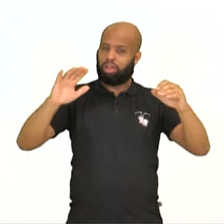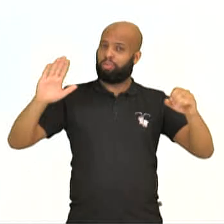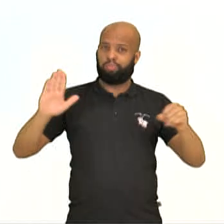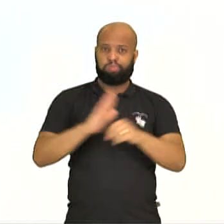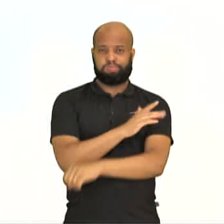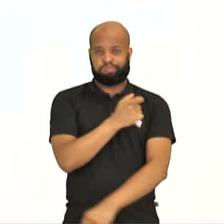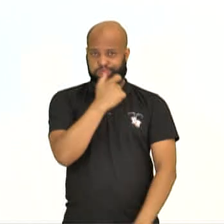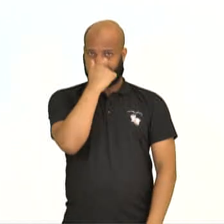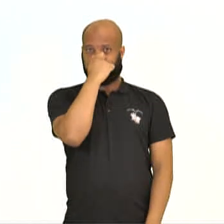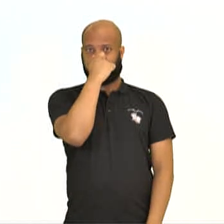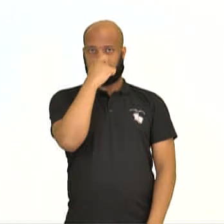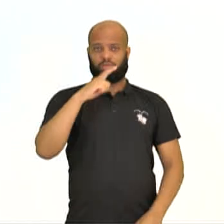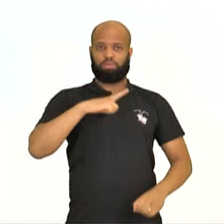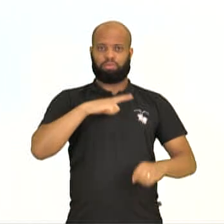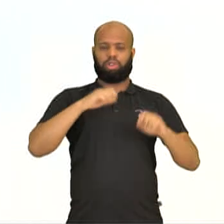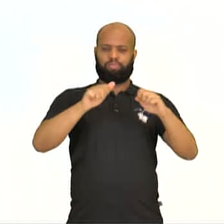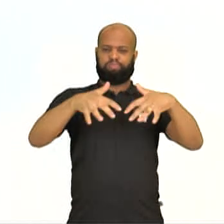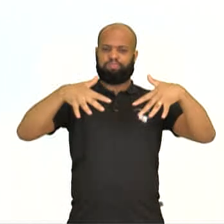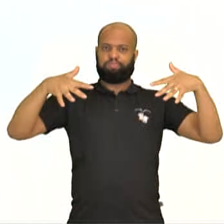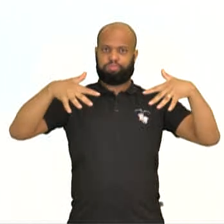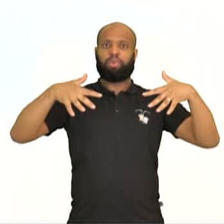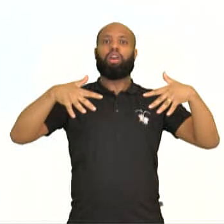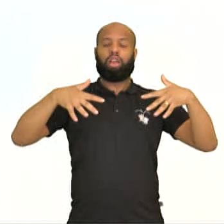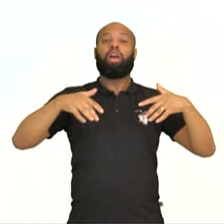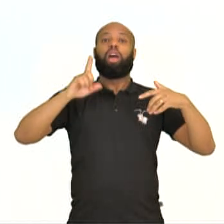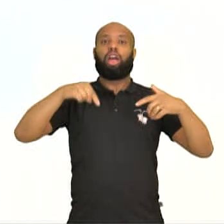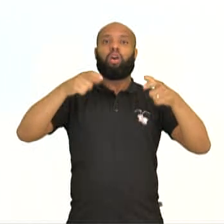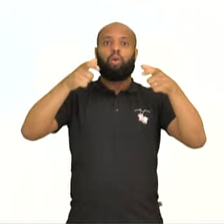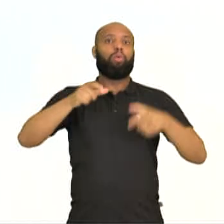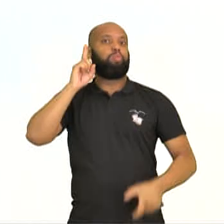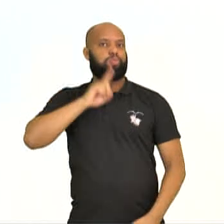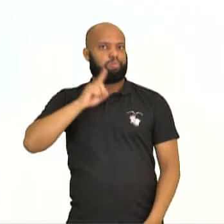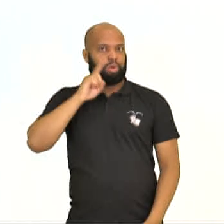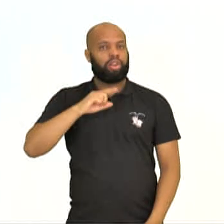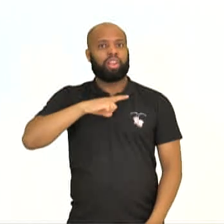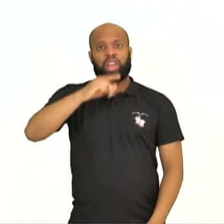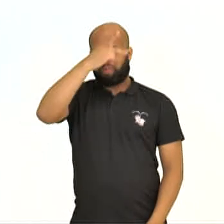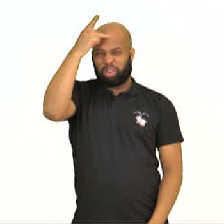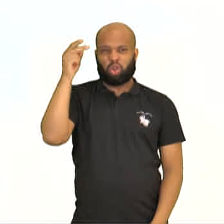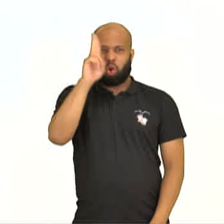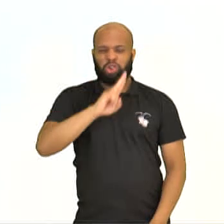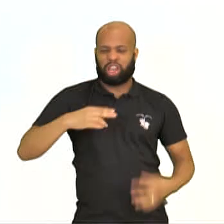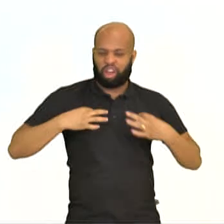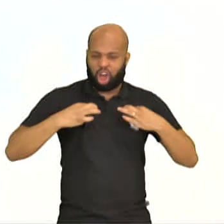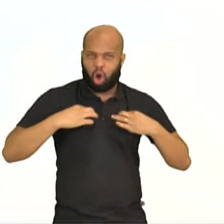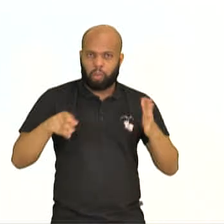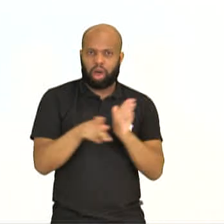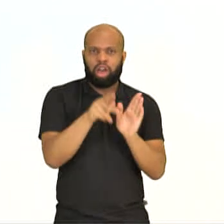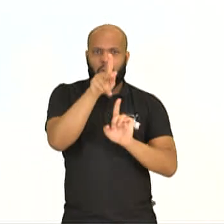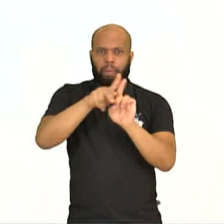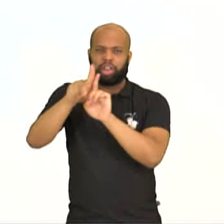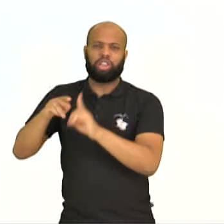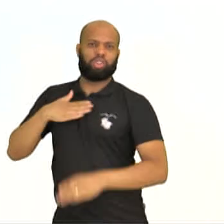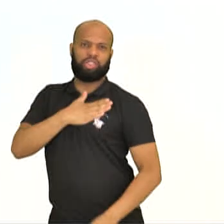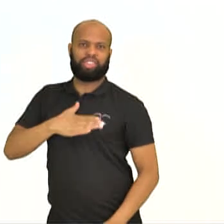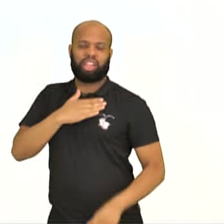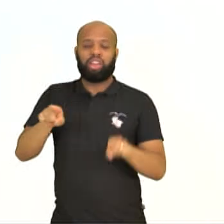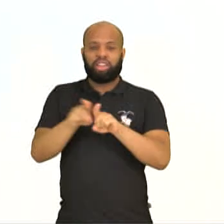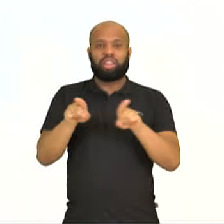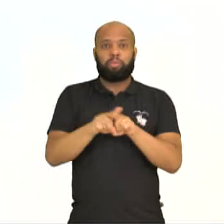de convenções de Los Angeles com fãs fantasiados de personagens, recriações de cenas de jogos